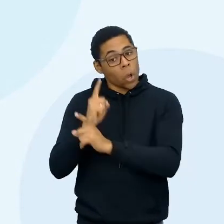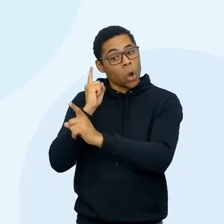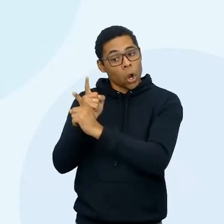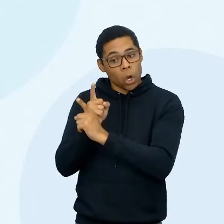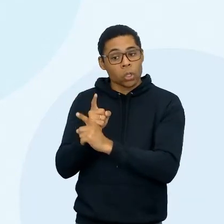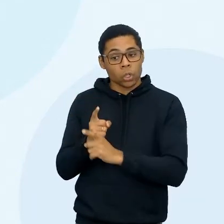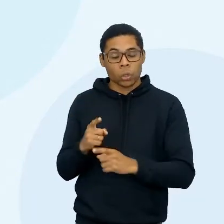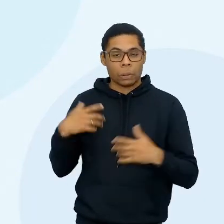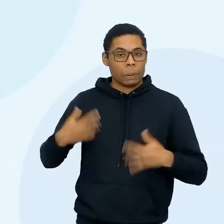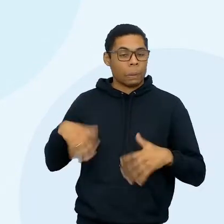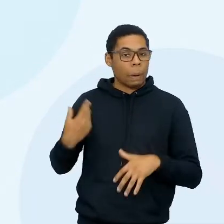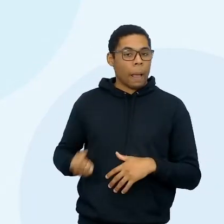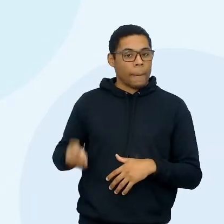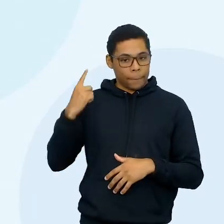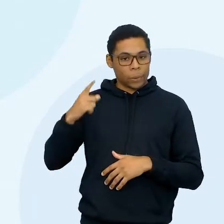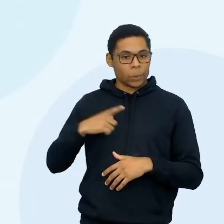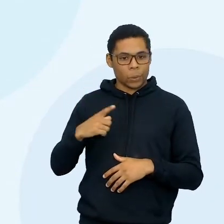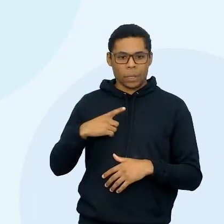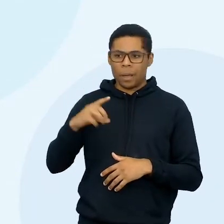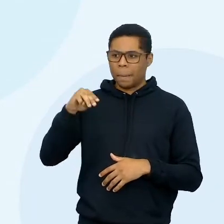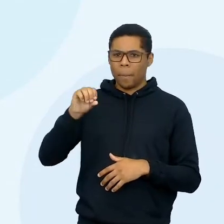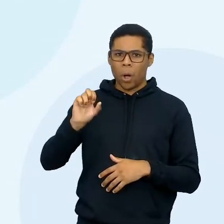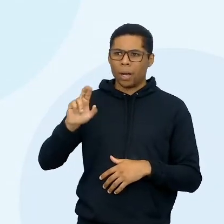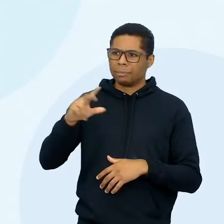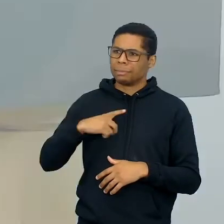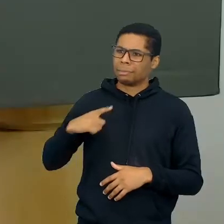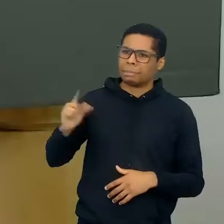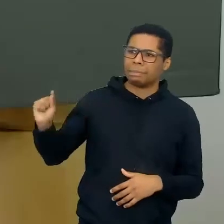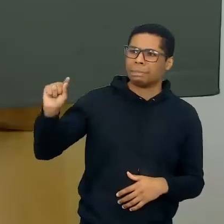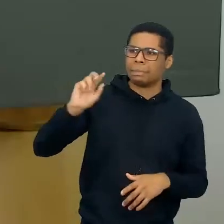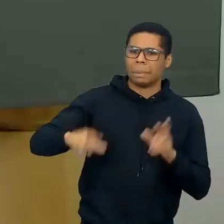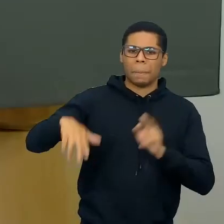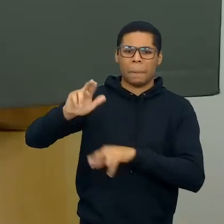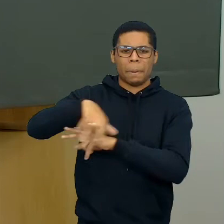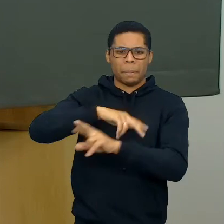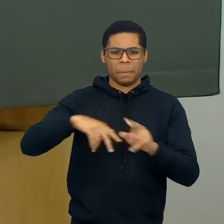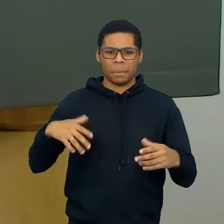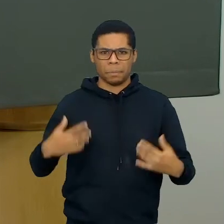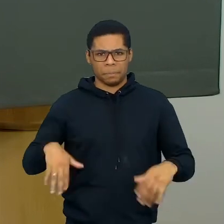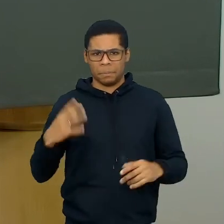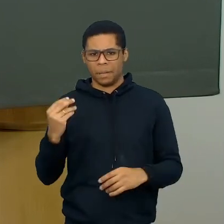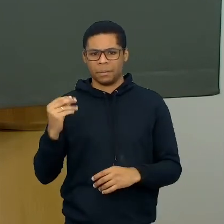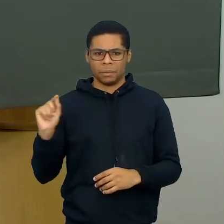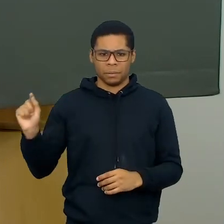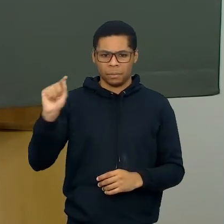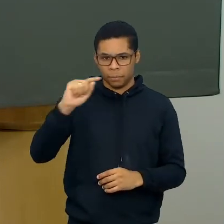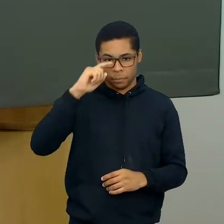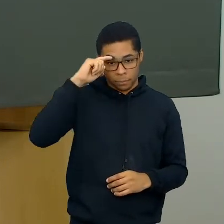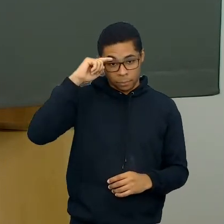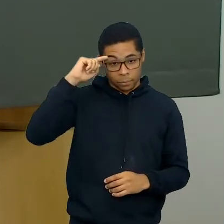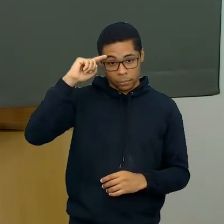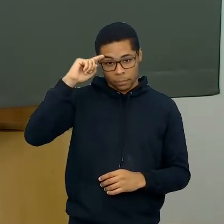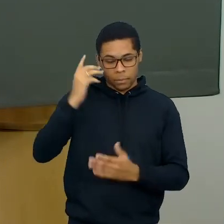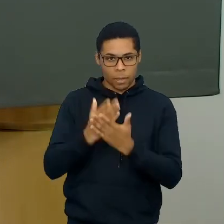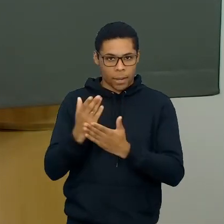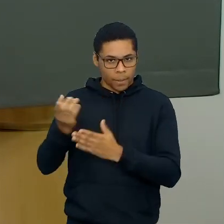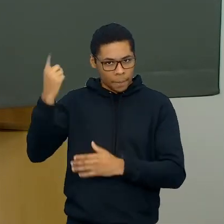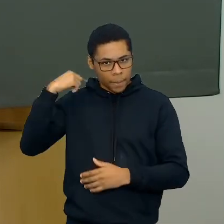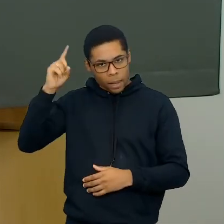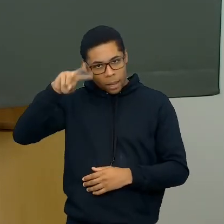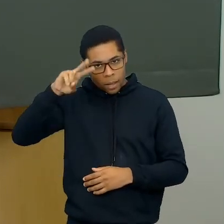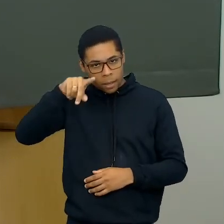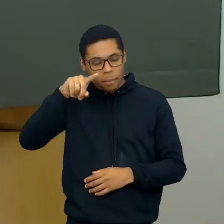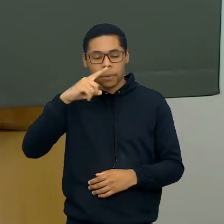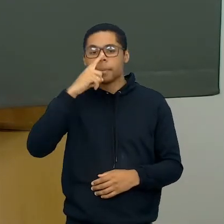uma quantidade absurda de lâmpada de Moser com esses lumens aí, com essa quantidade de lux na aula passada. E